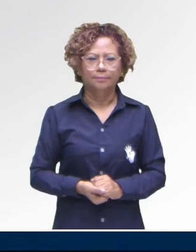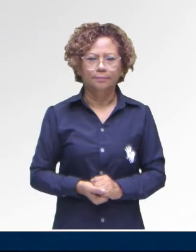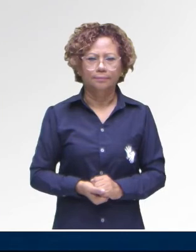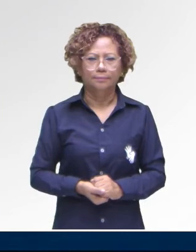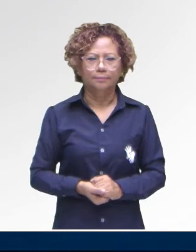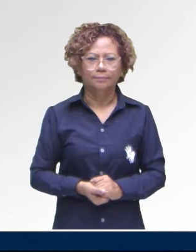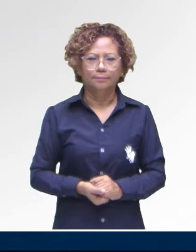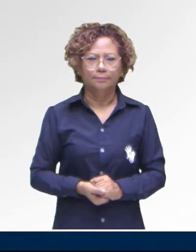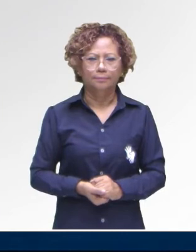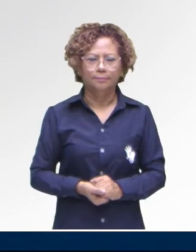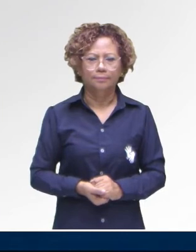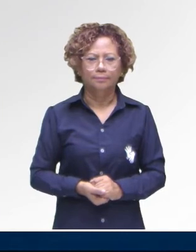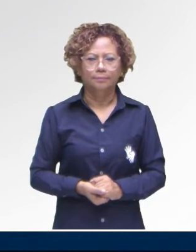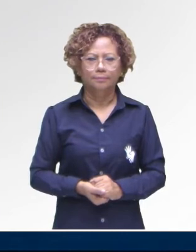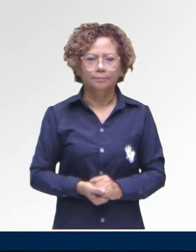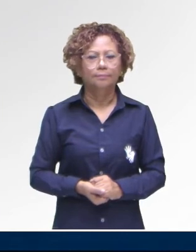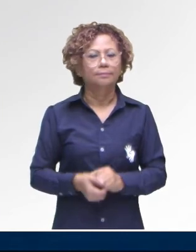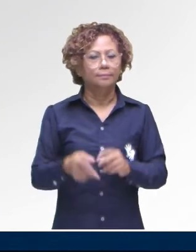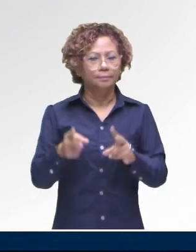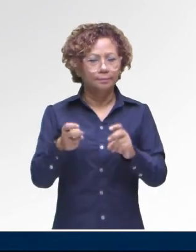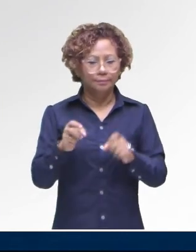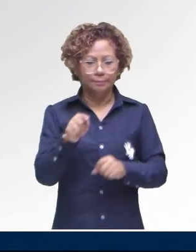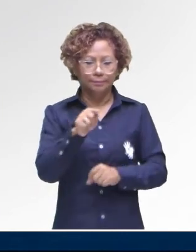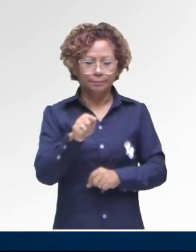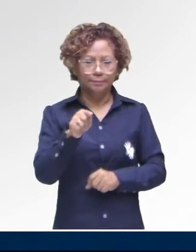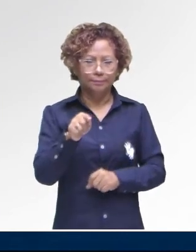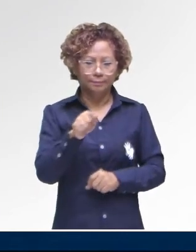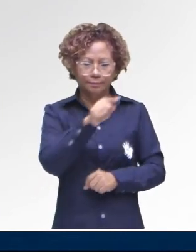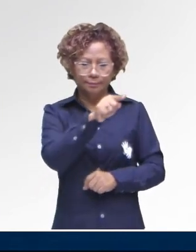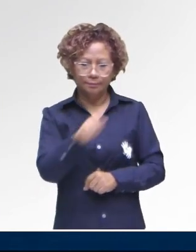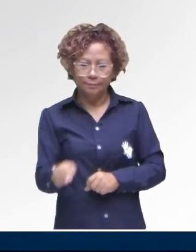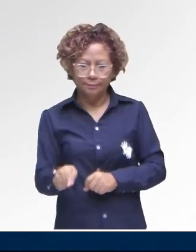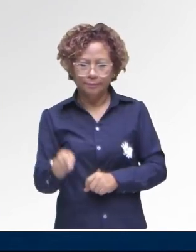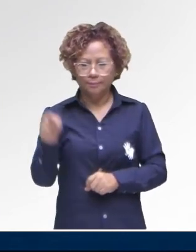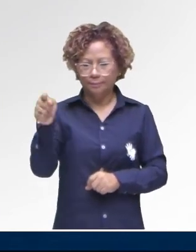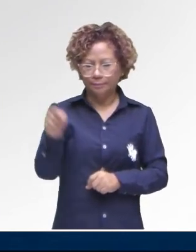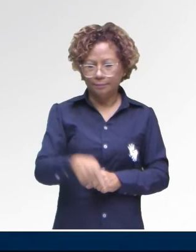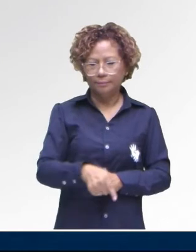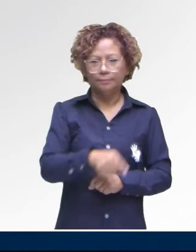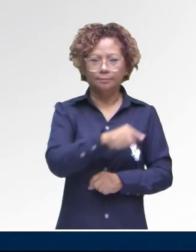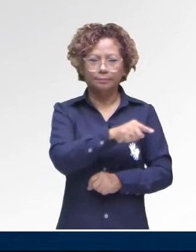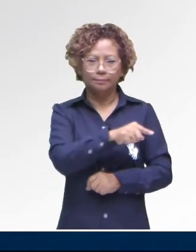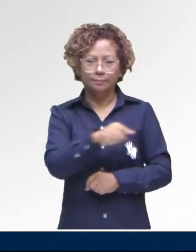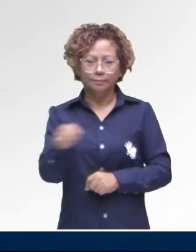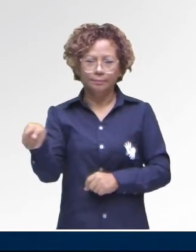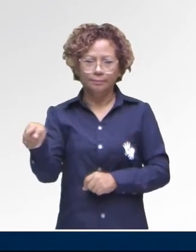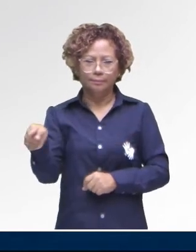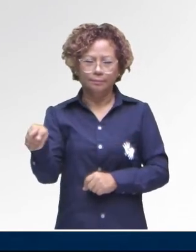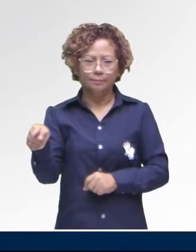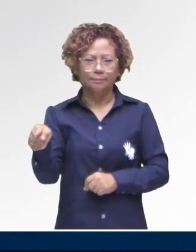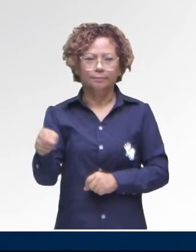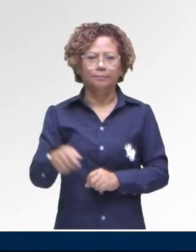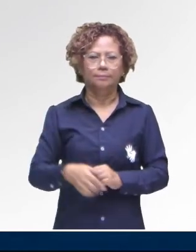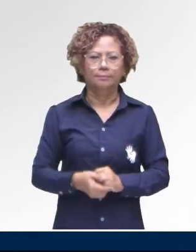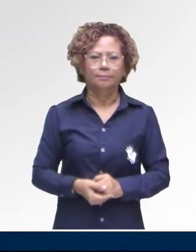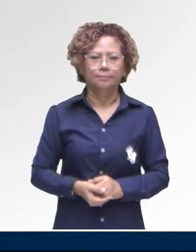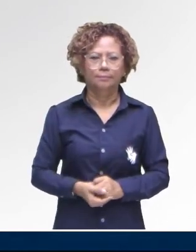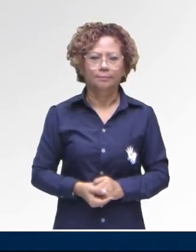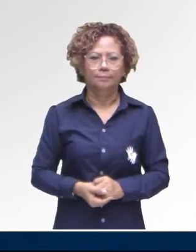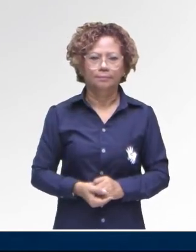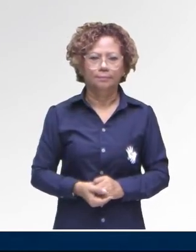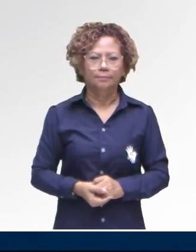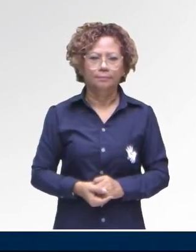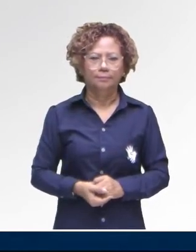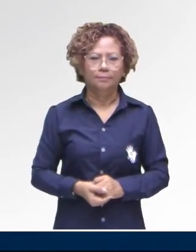Outra reta. Outra reta. Outra reta. Então eu posso colocar,